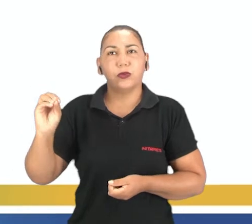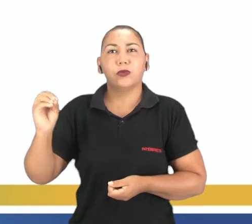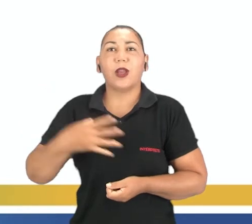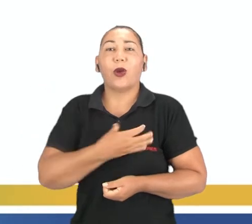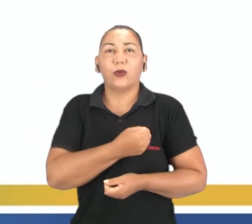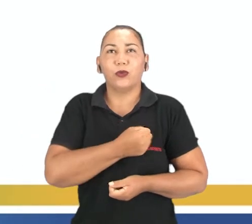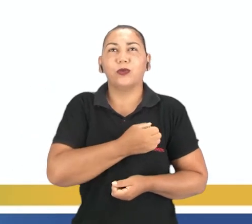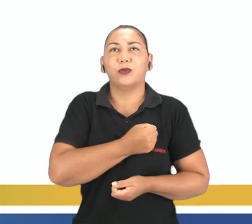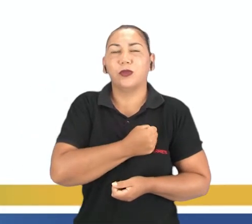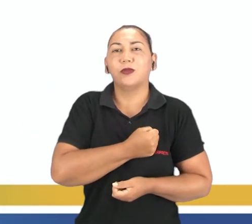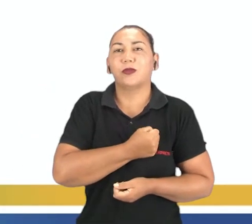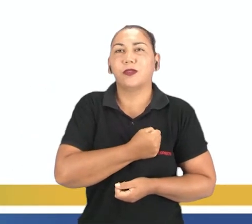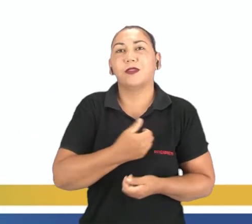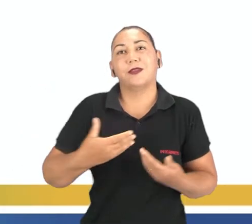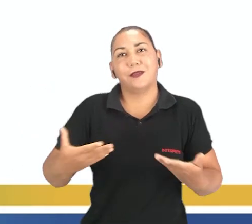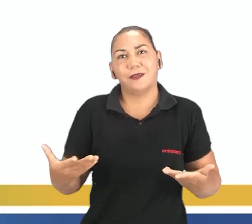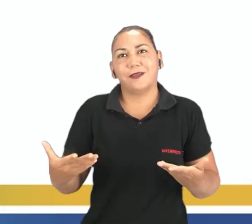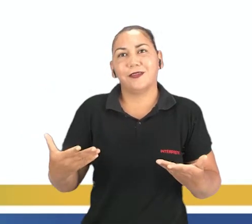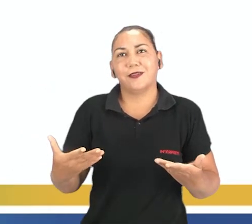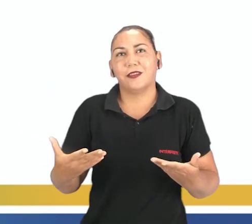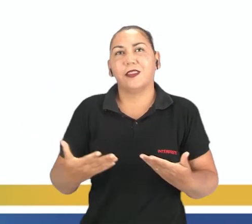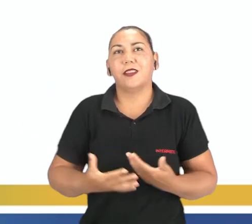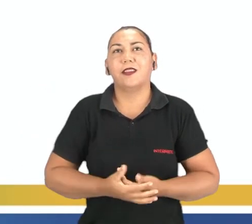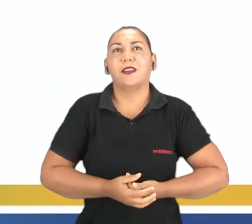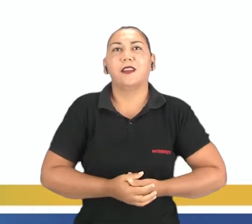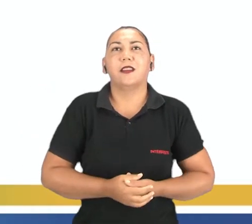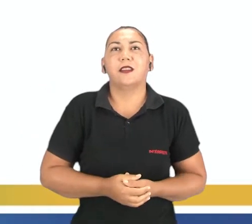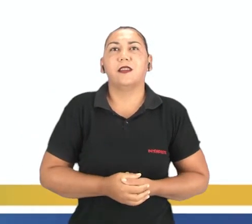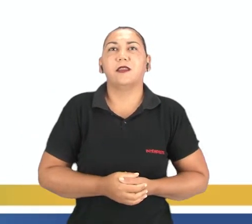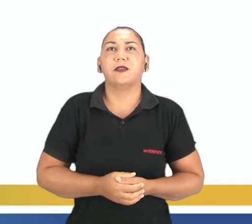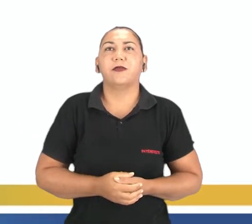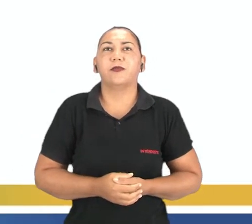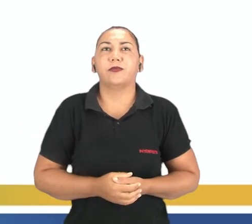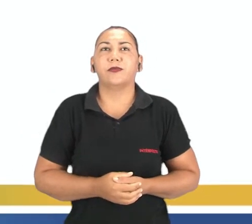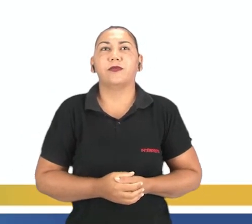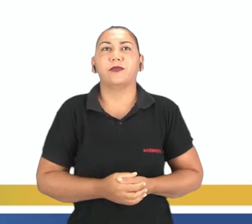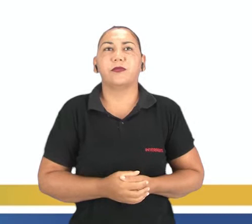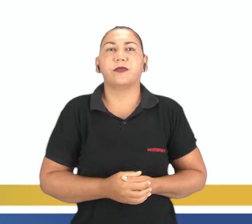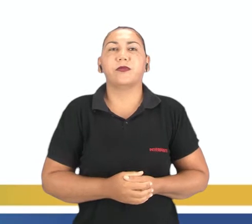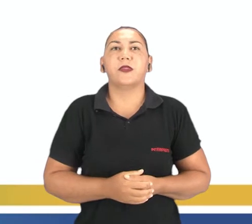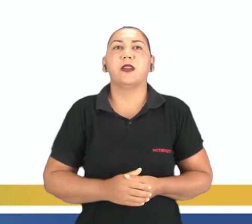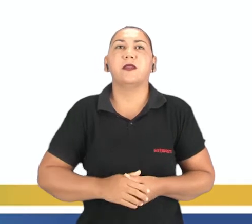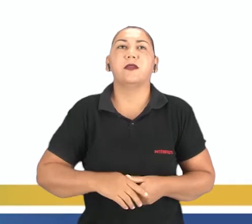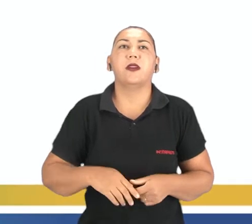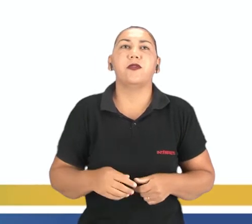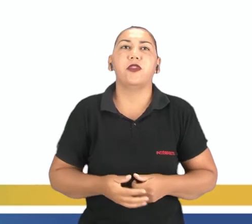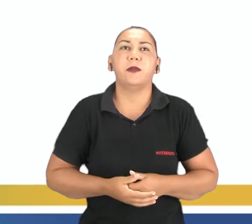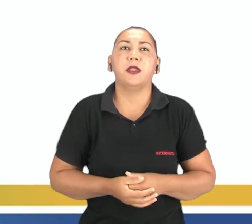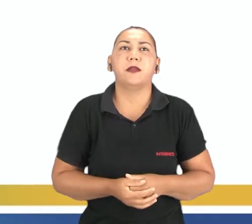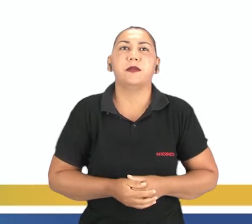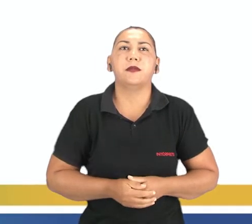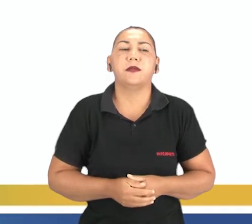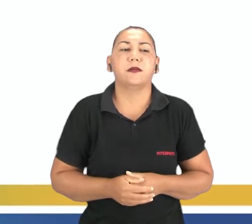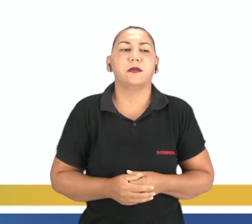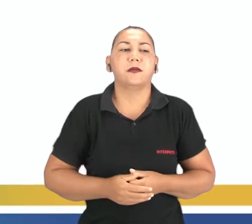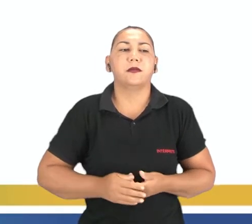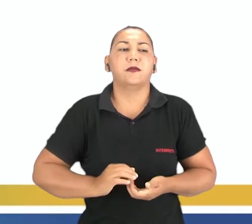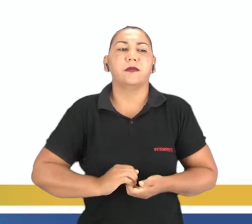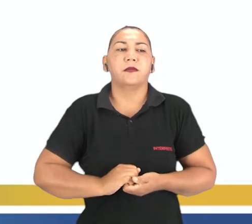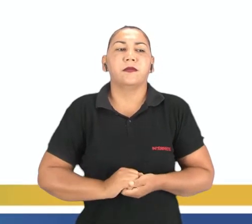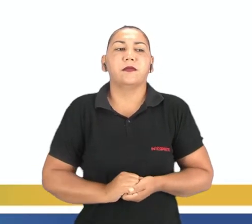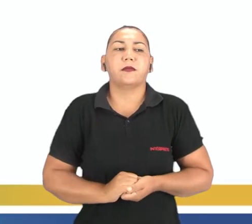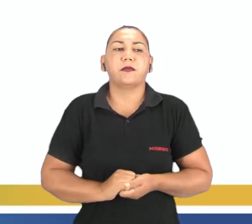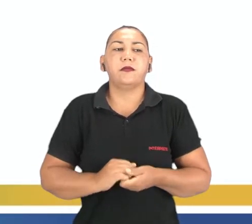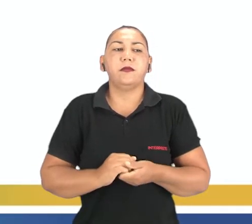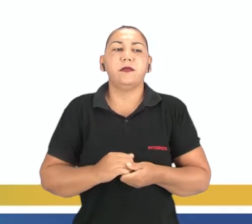falar, faça o produto do meio pelos extremos, né? Algebricamente, isso significa que eu posso multiplicar A